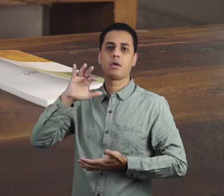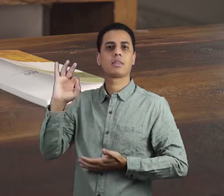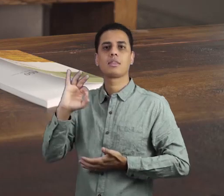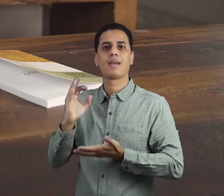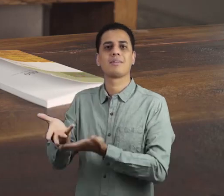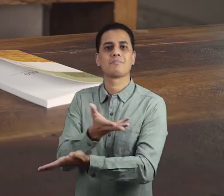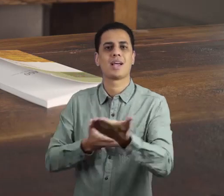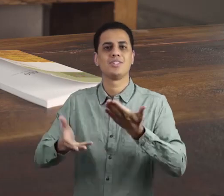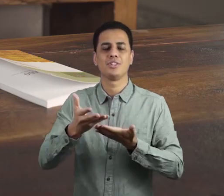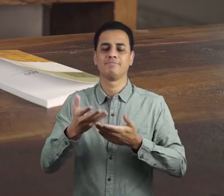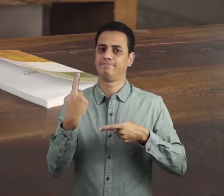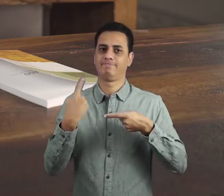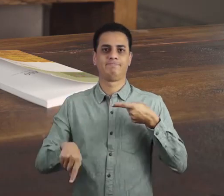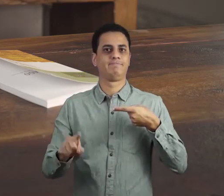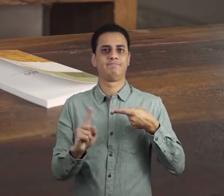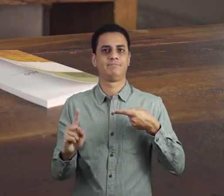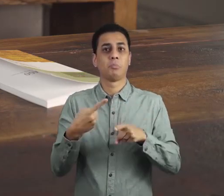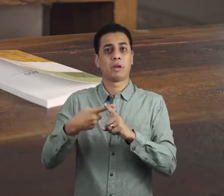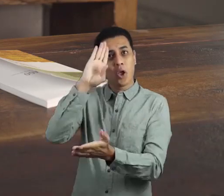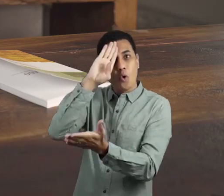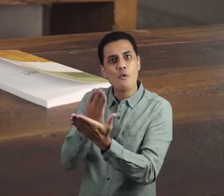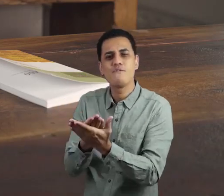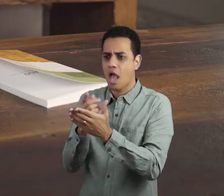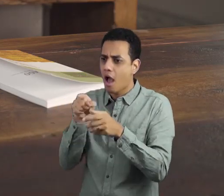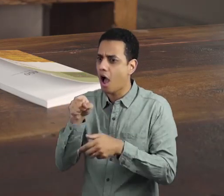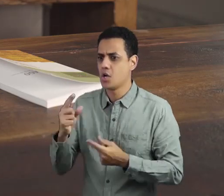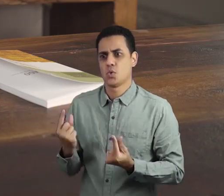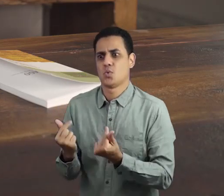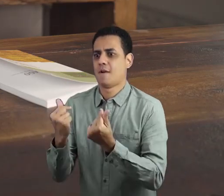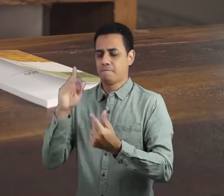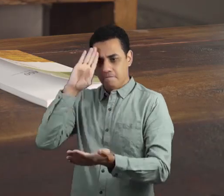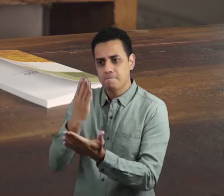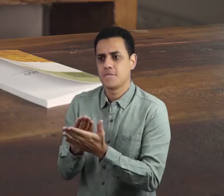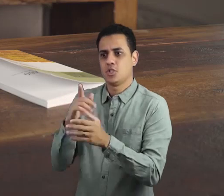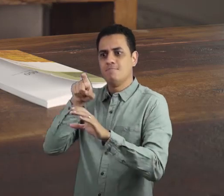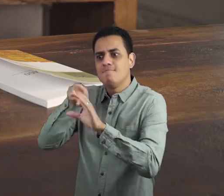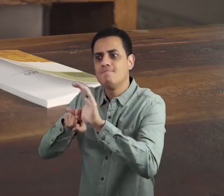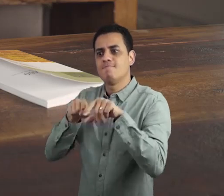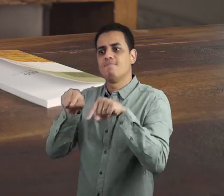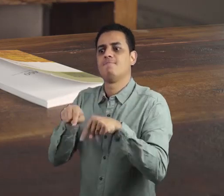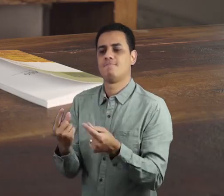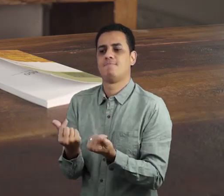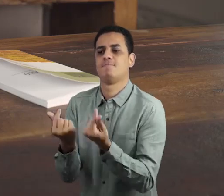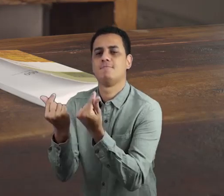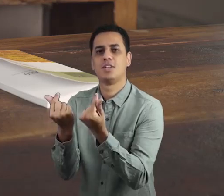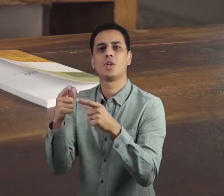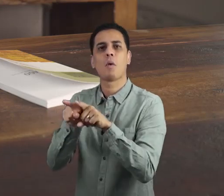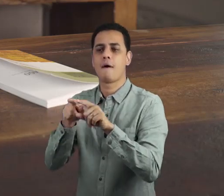mal tremendo de colocar a esperança e a confiança na incerteza das